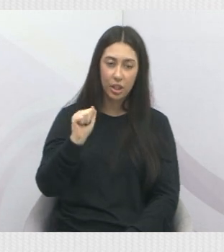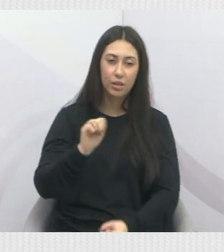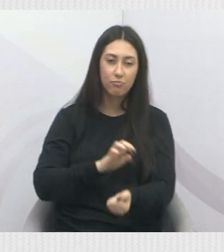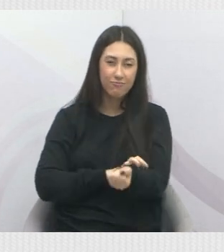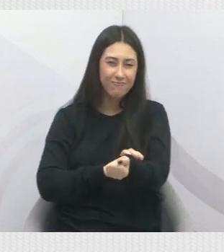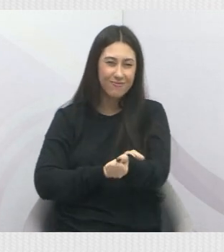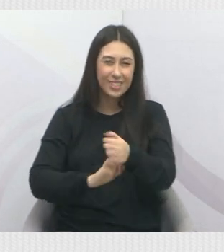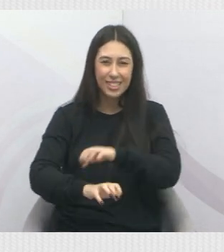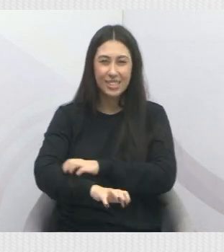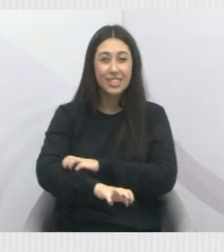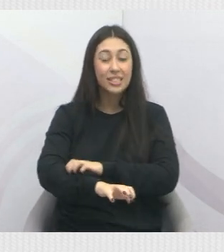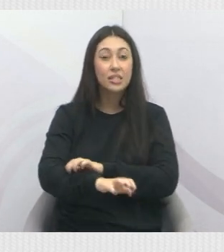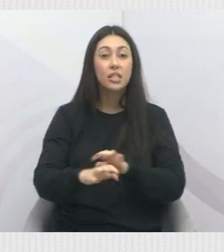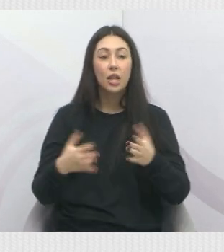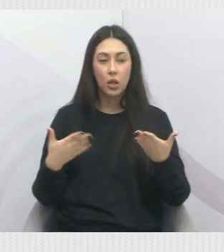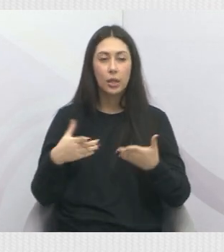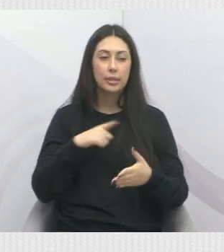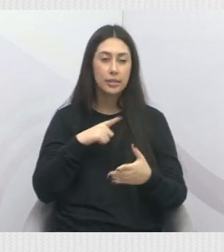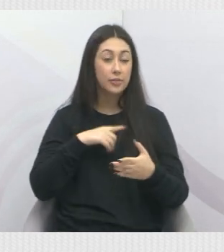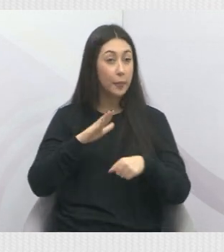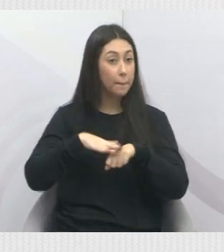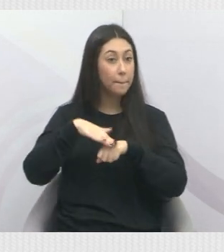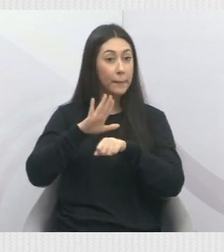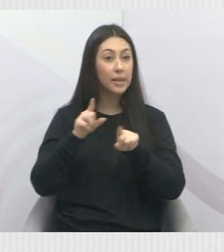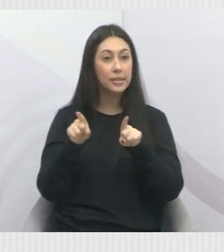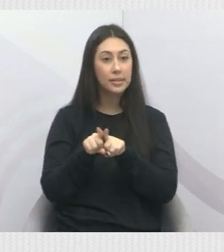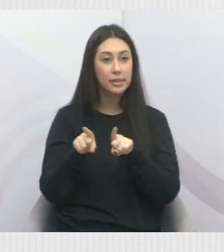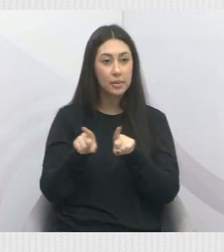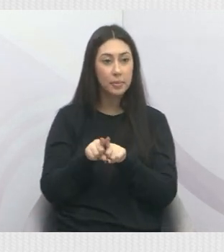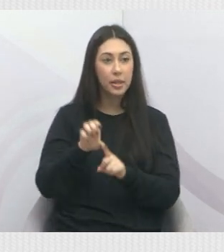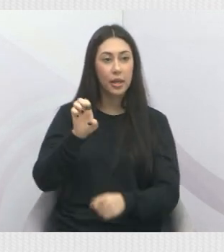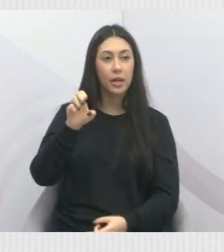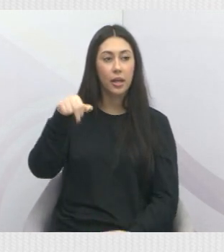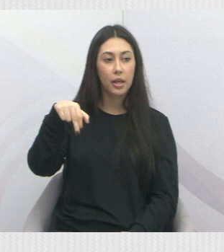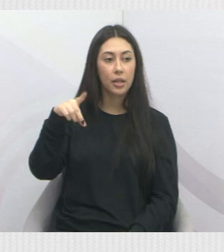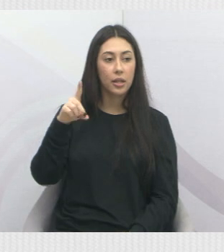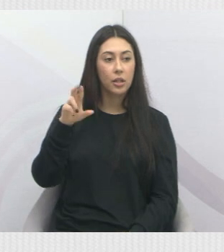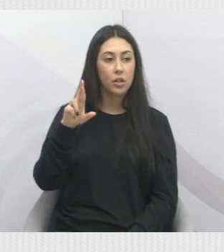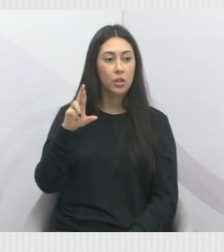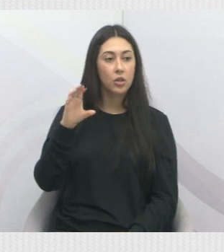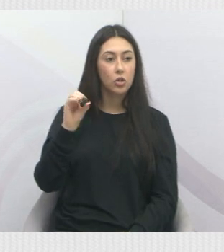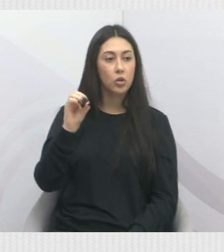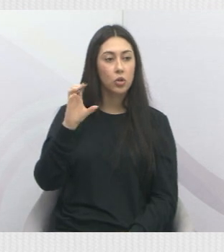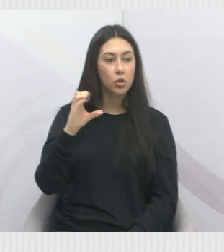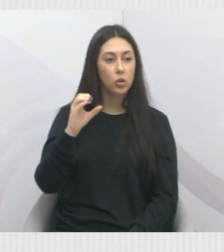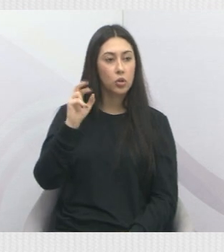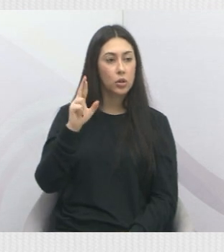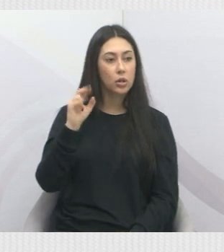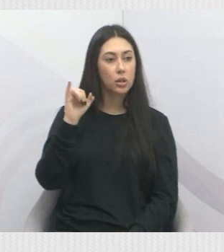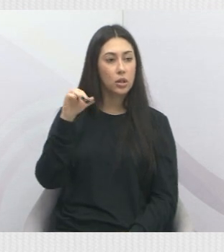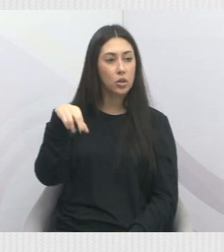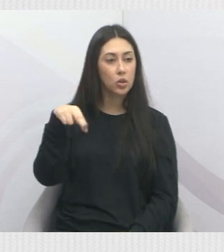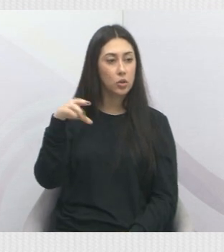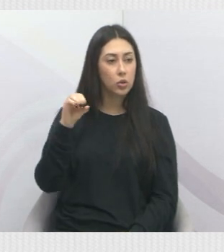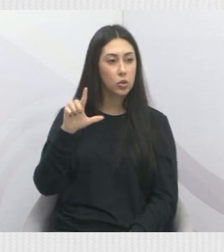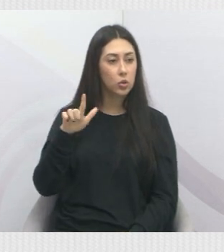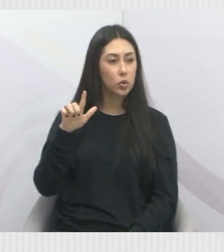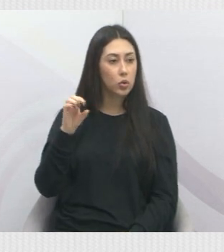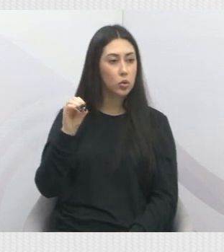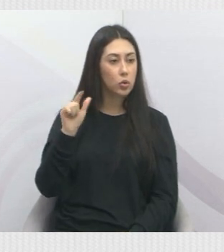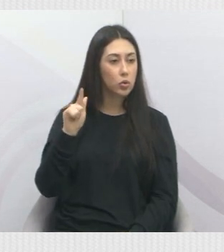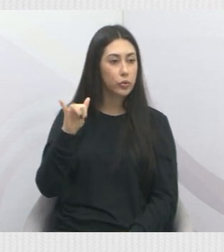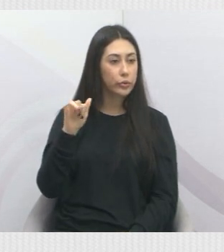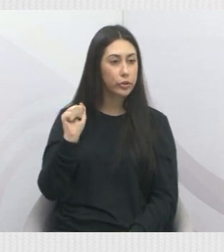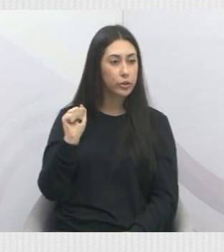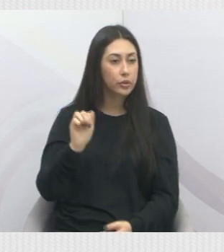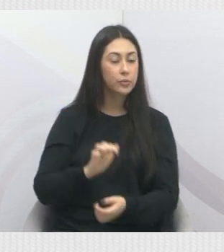né, tinha uma demanda reprimida um pouco maior, e endocrinologia também. Então, hoje também com uma demanda administrável